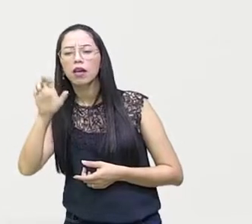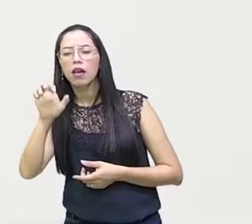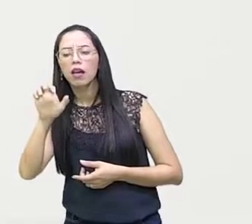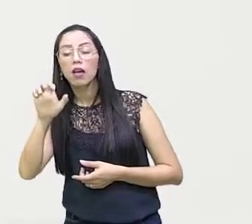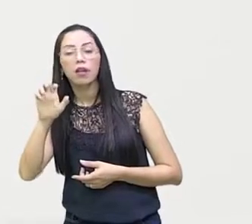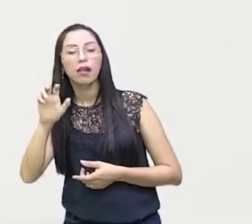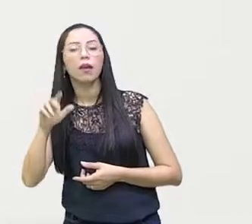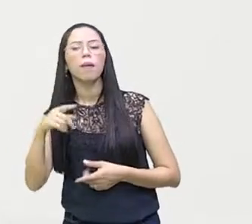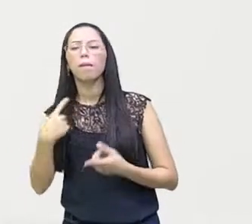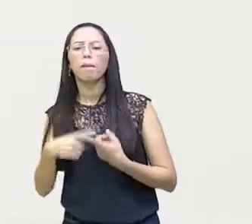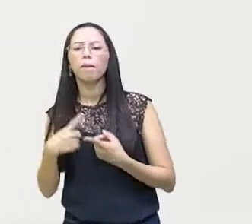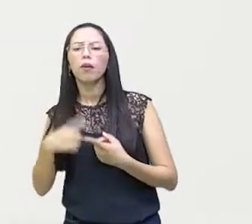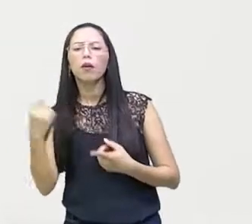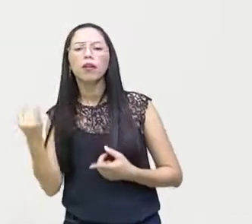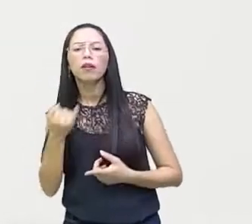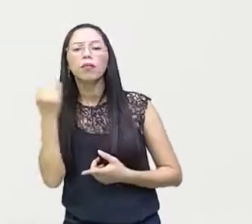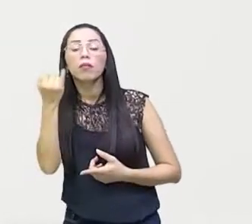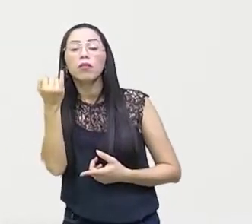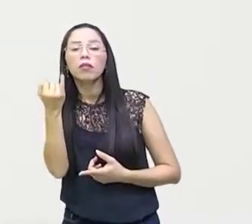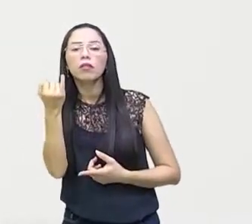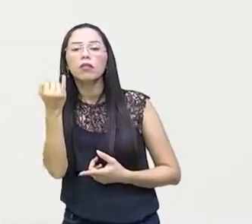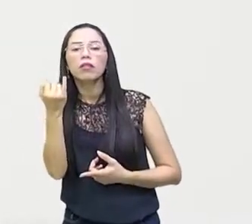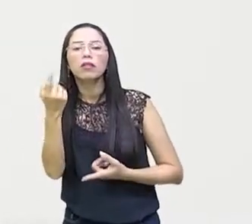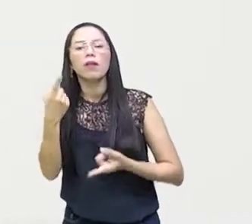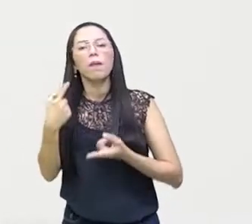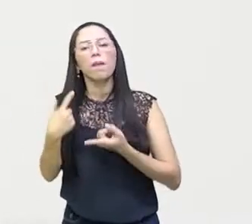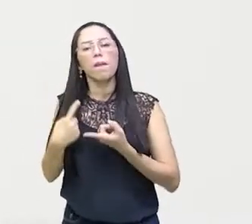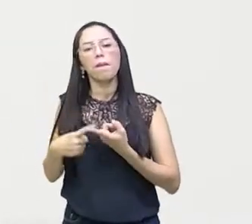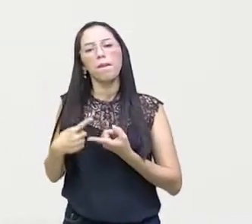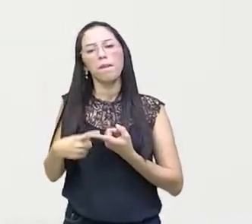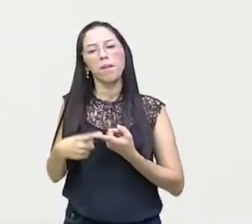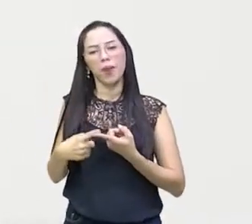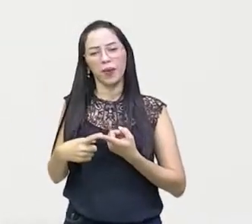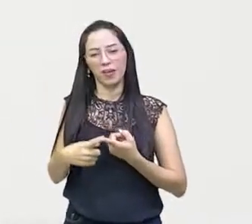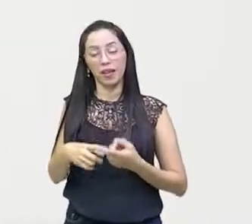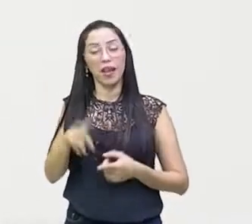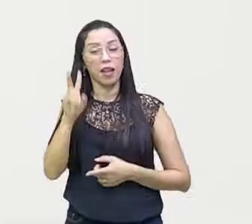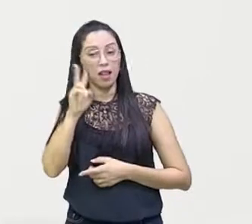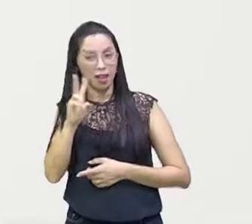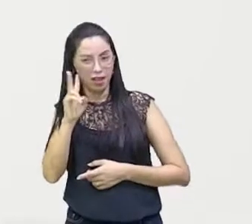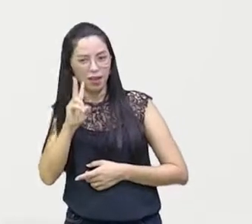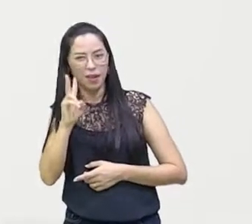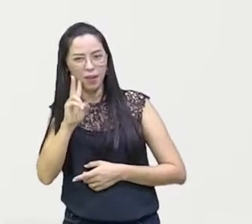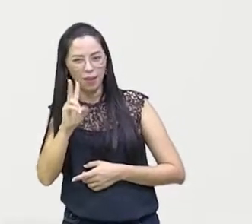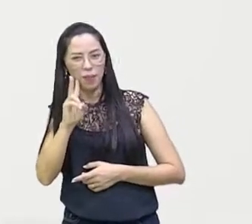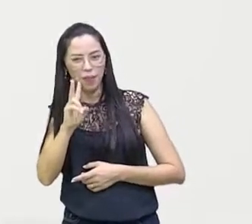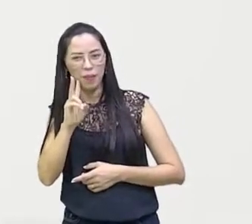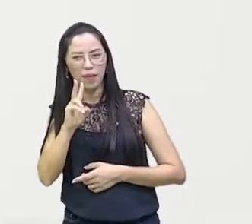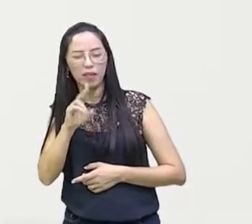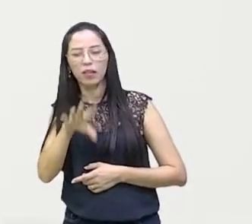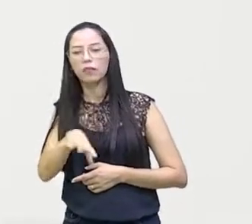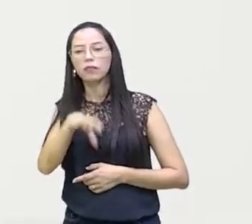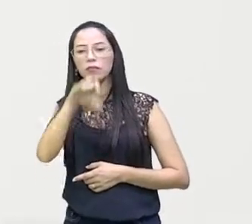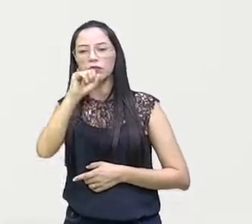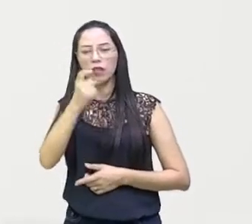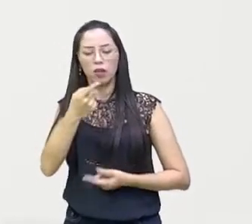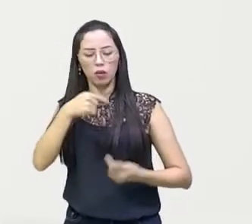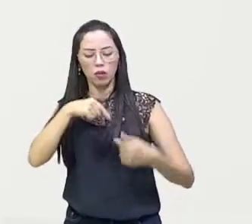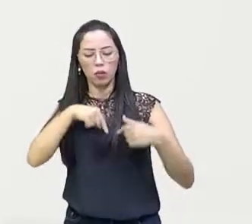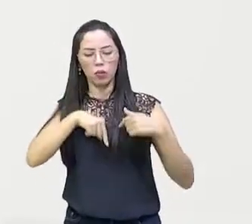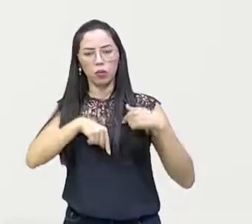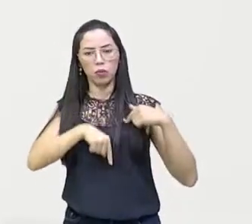importante por quê? Porque ele transporta os gases e